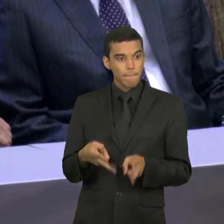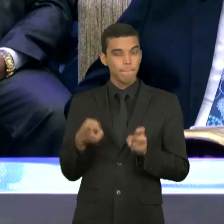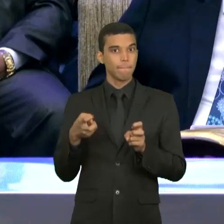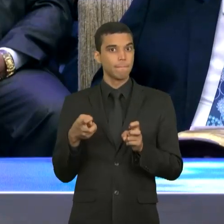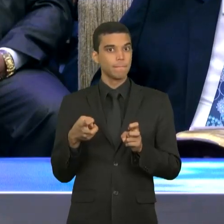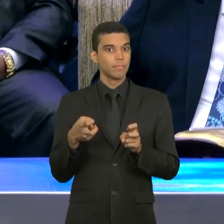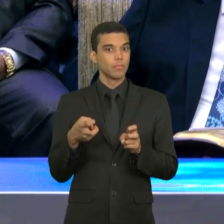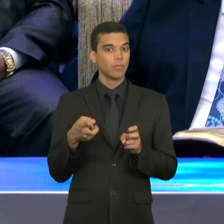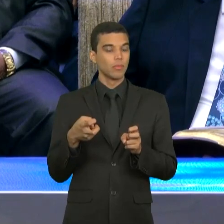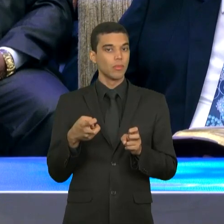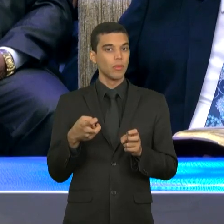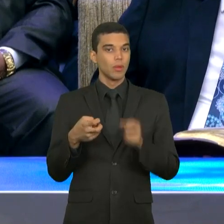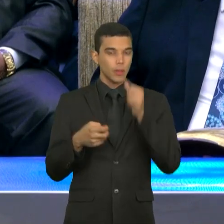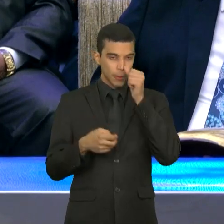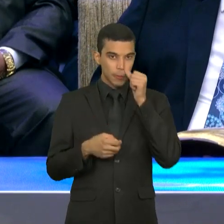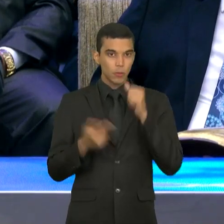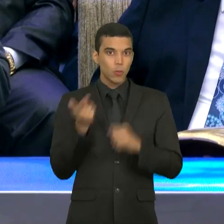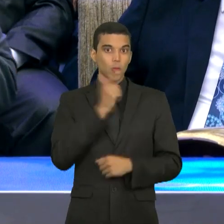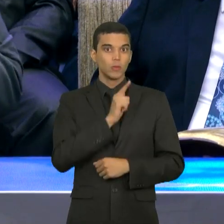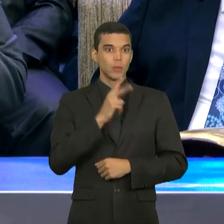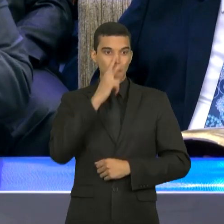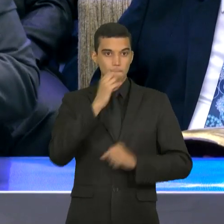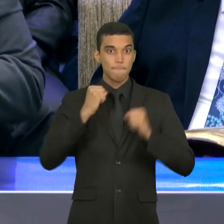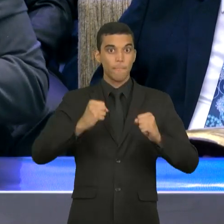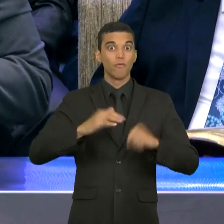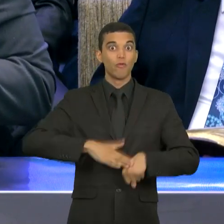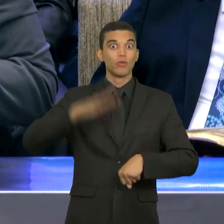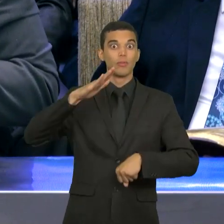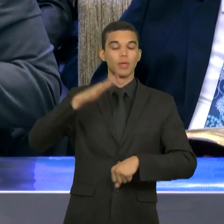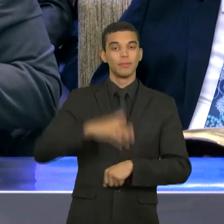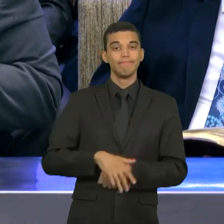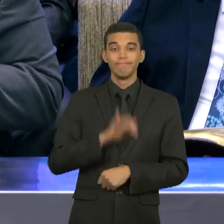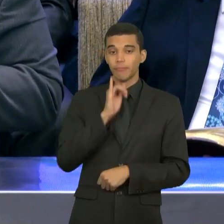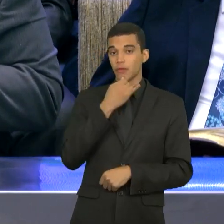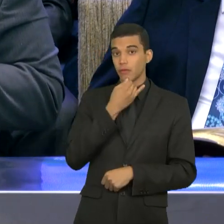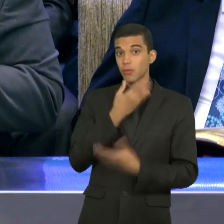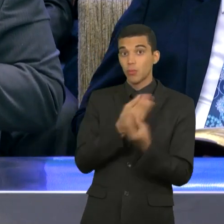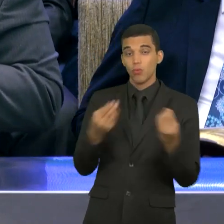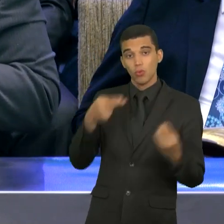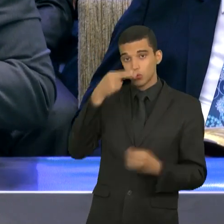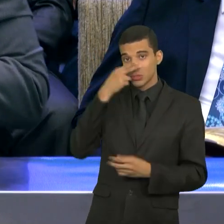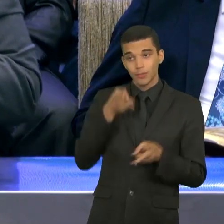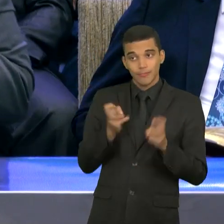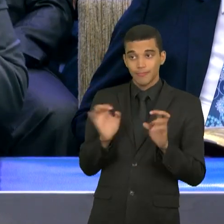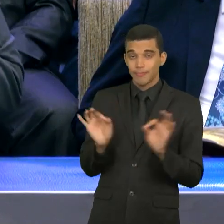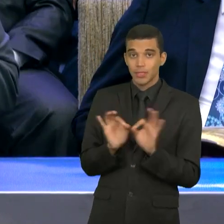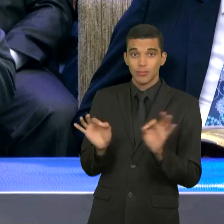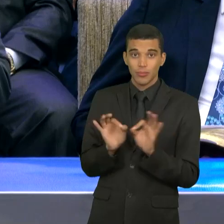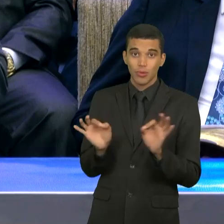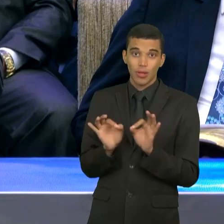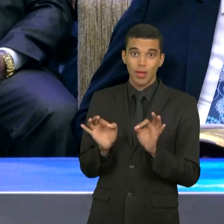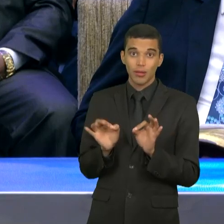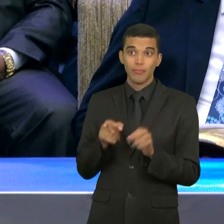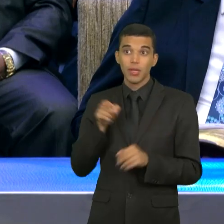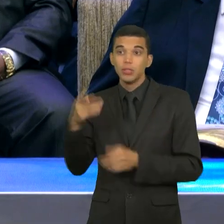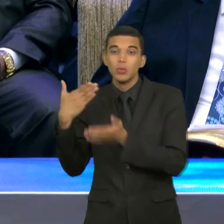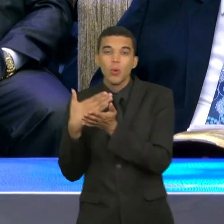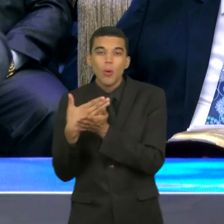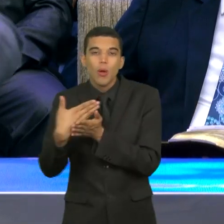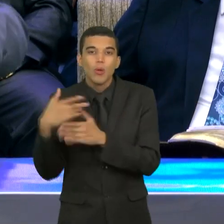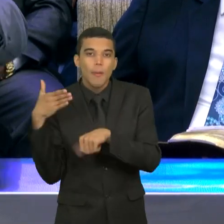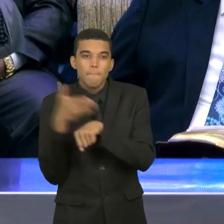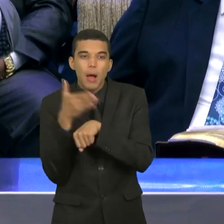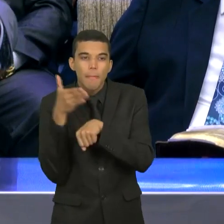eles tinham mais poder infelizmente boa parte dos cristãos não percebeu isso o que estava acontecendo